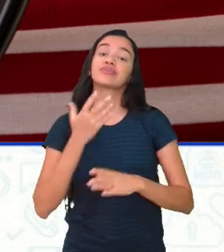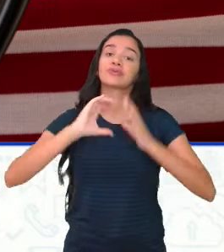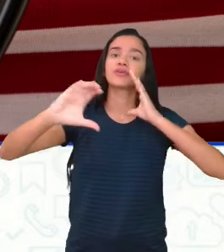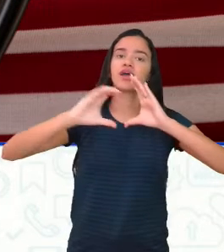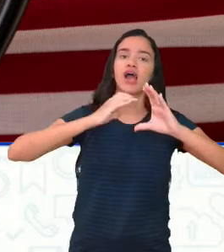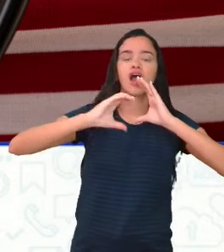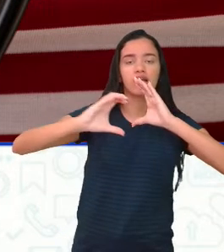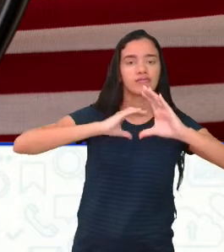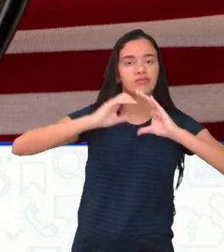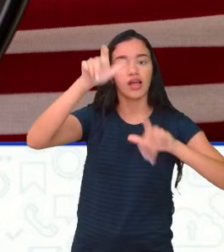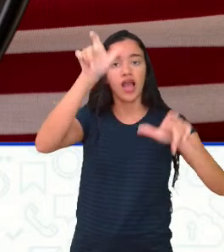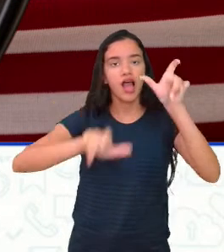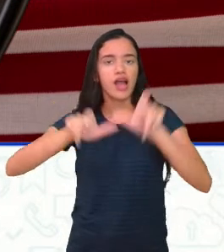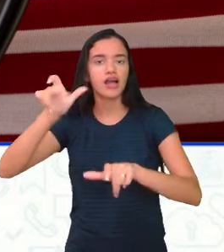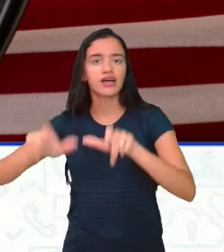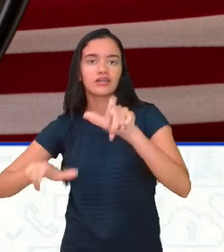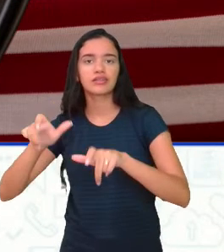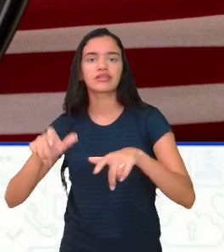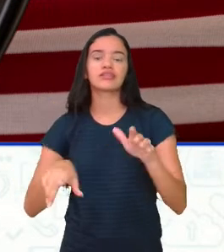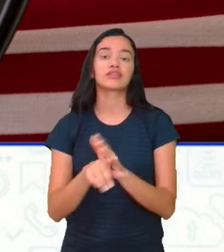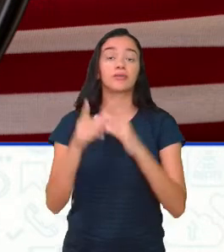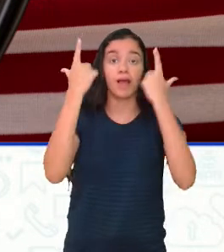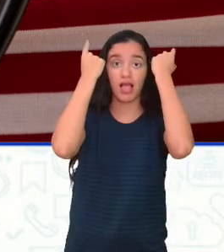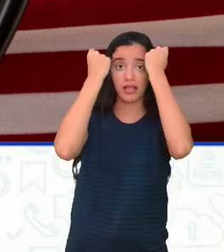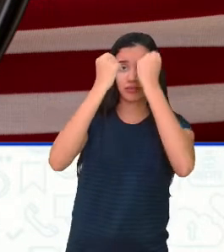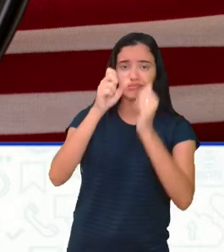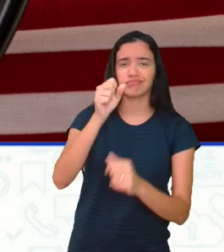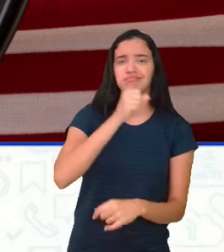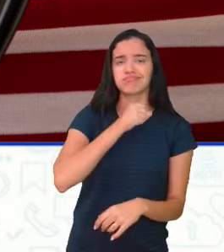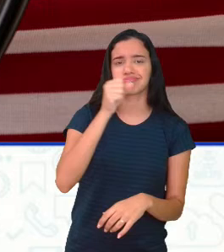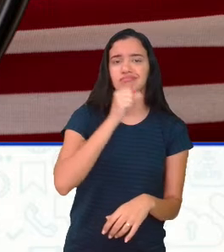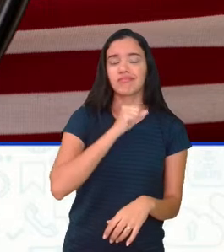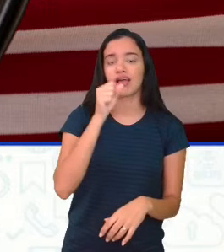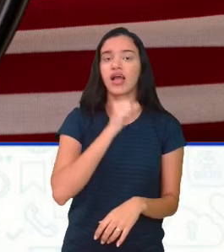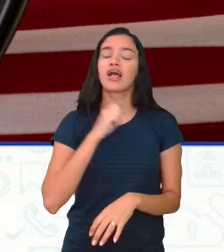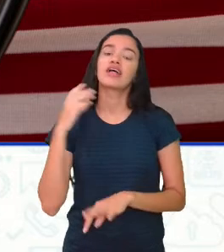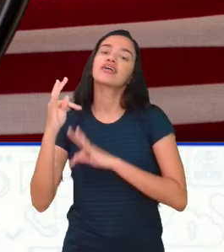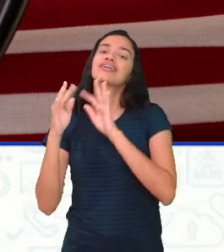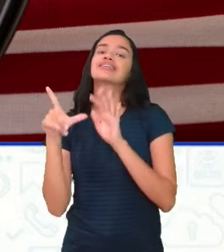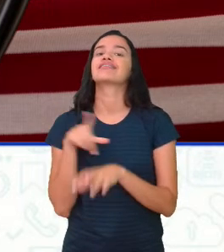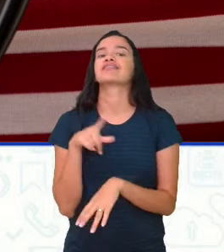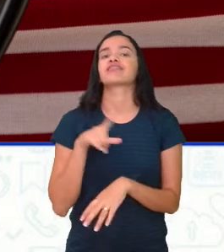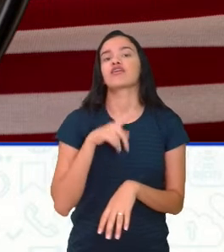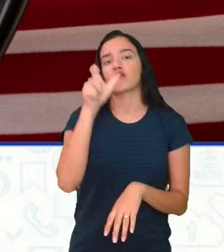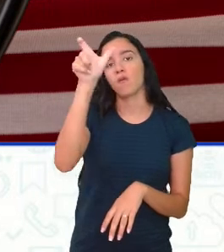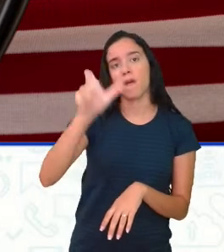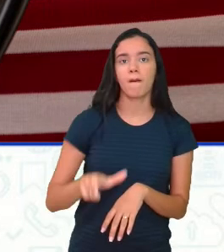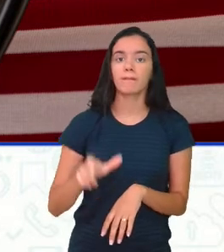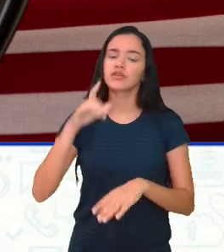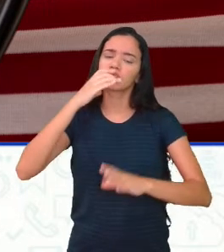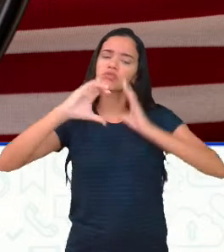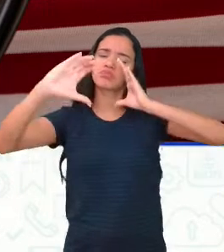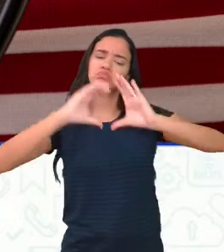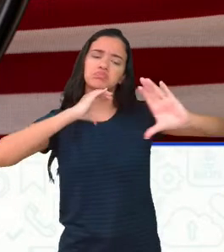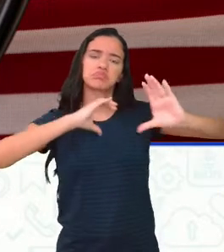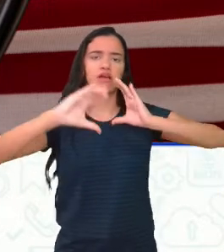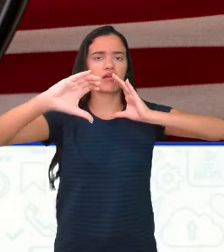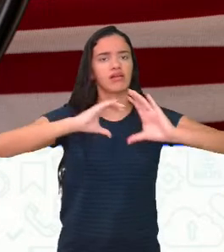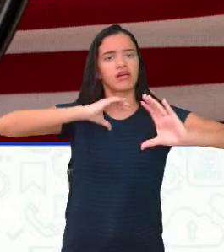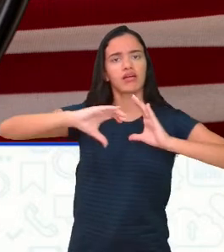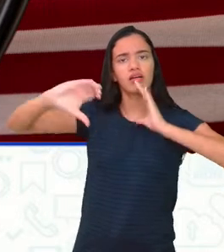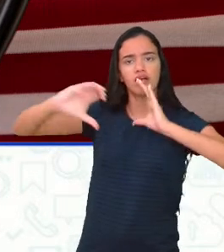cantores, que vem lá dos aedos, lá da Grécia Antiga, né? A tradição de ter uma pessoa que canta, né,